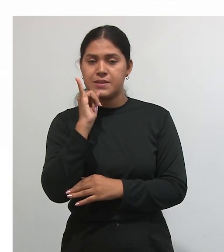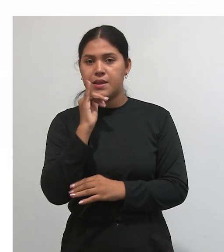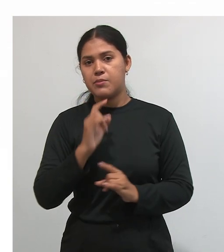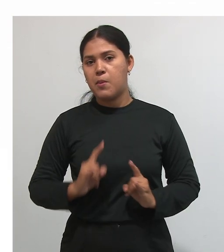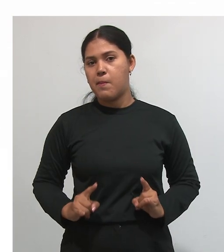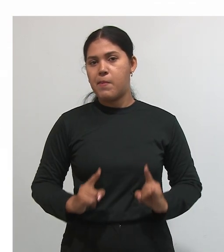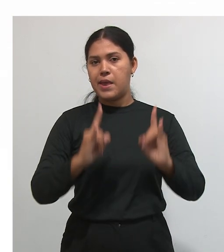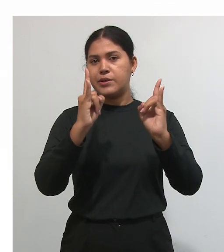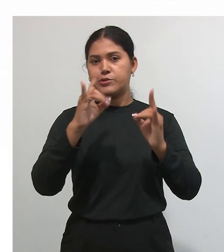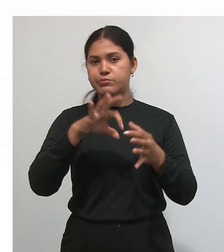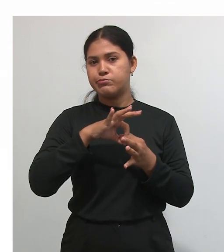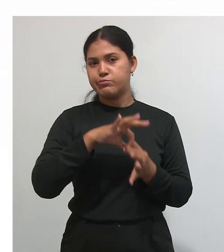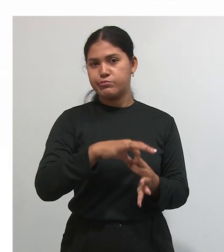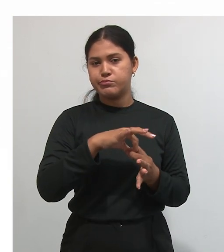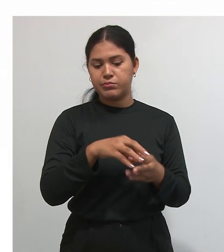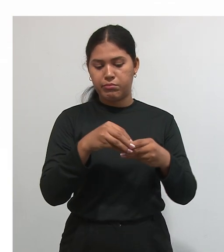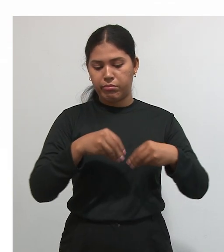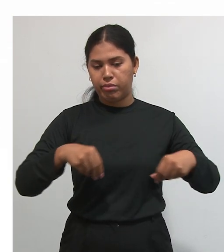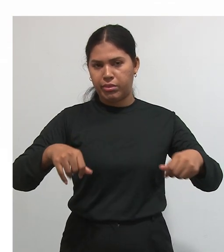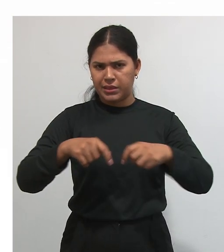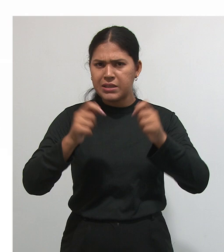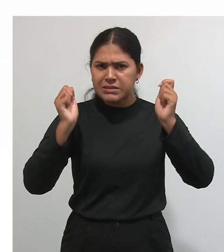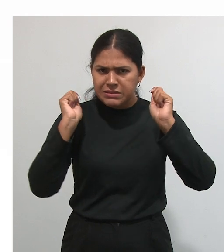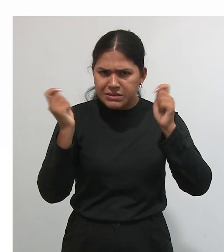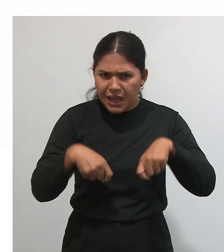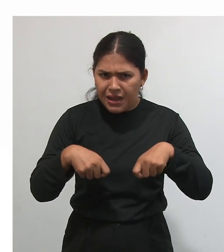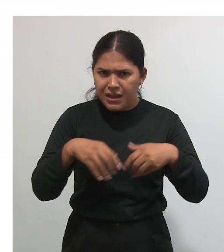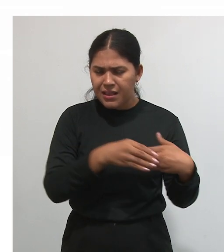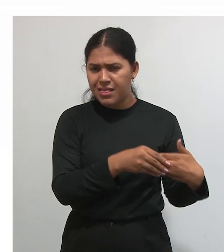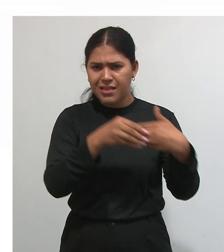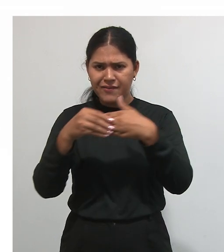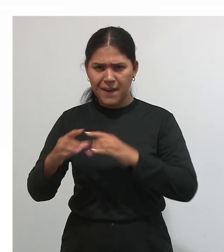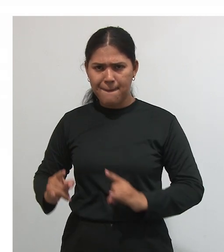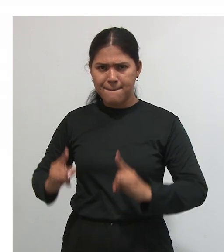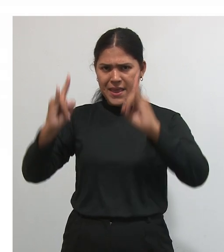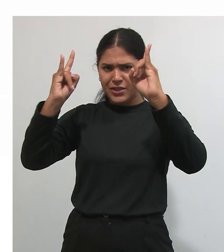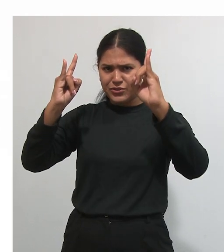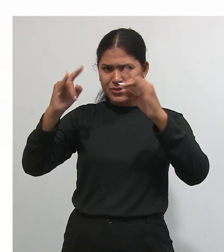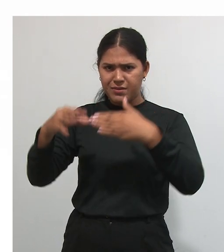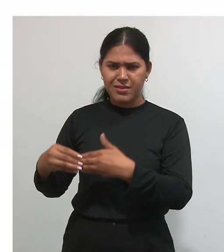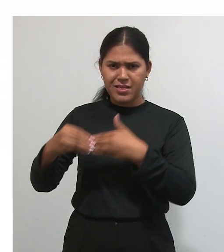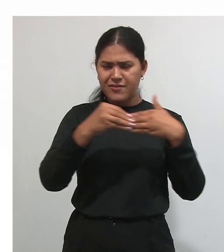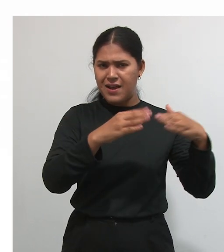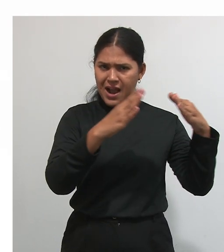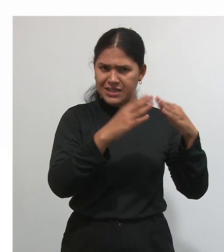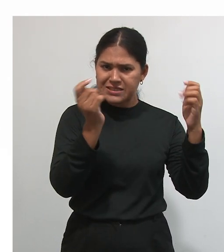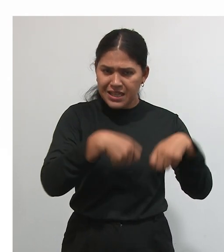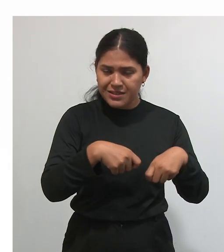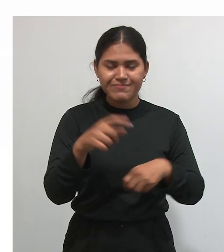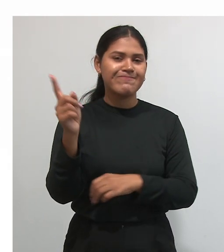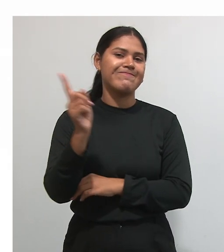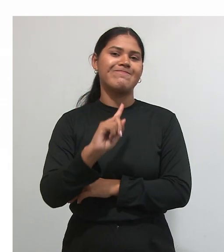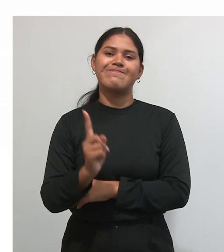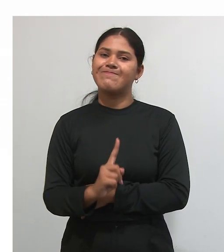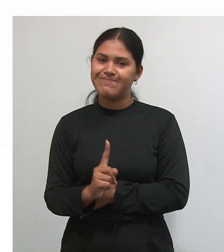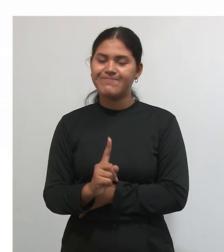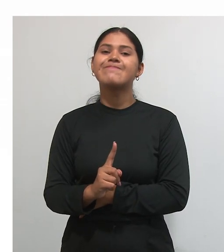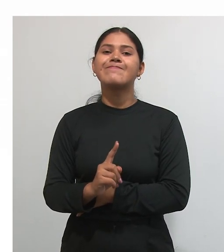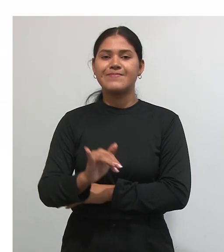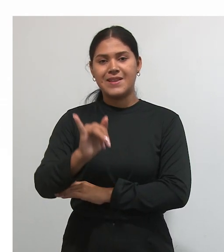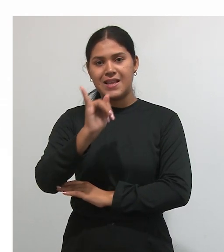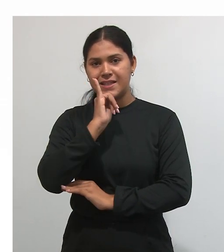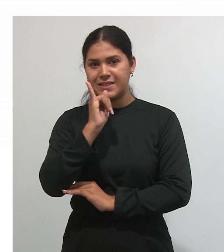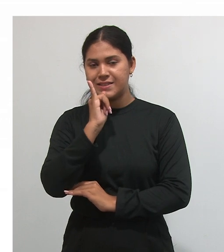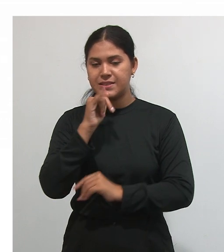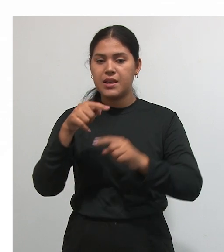ao solo. Eu não consigo simplesmente carregar um prédio aqui na minha mão e levo para o outro lado. E nem ele sai andando, né? Aí que tem